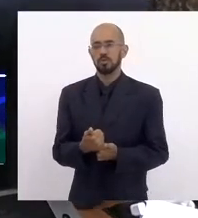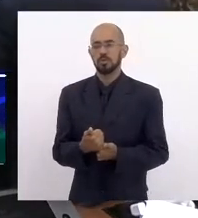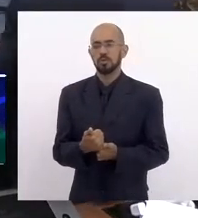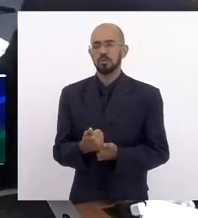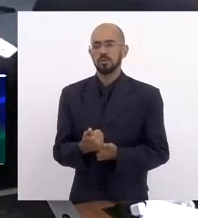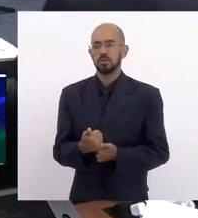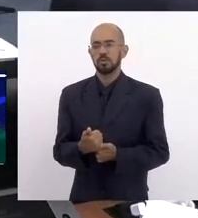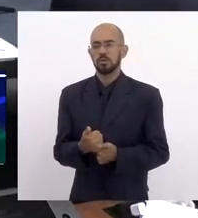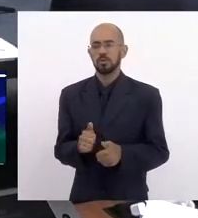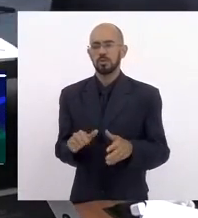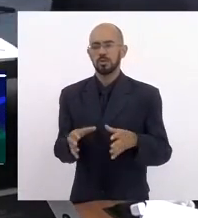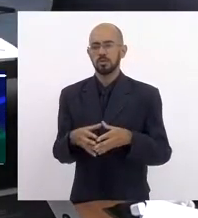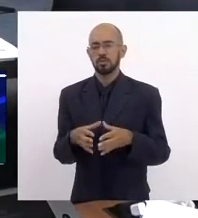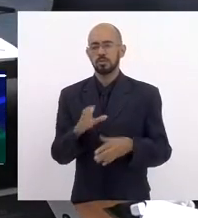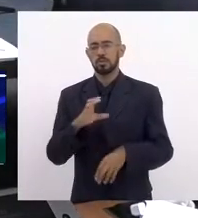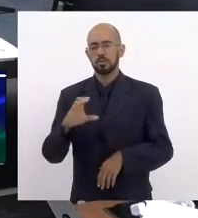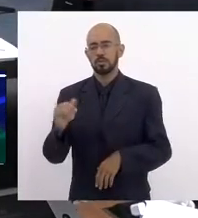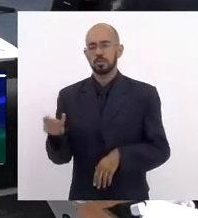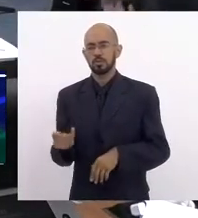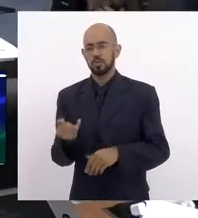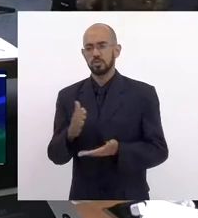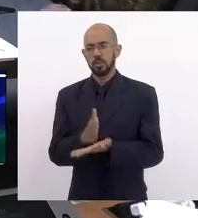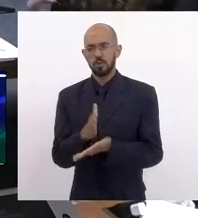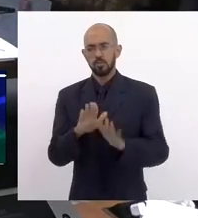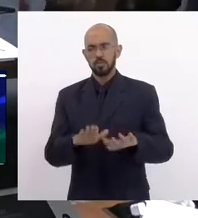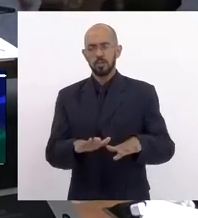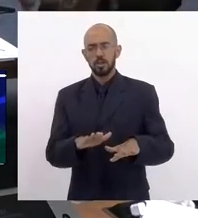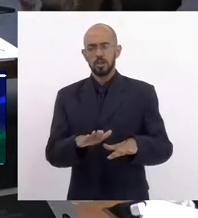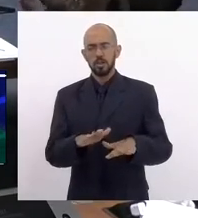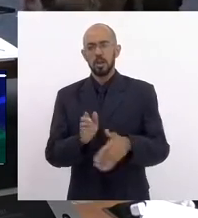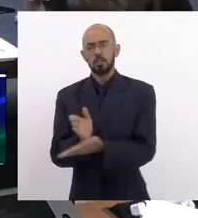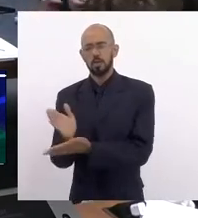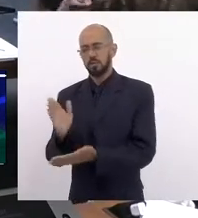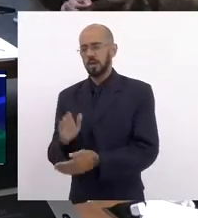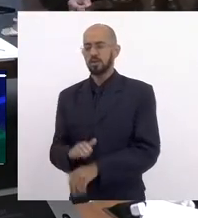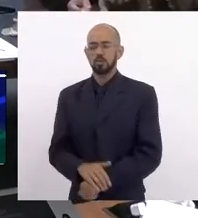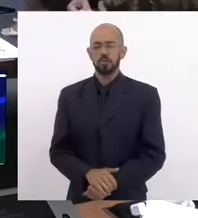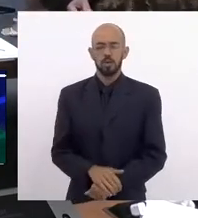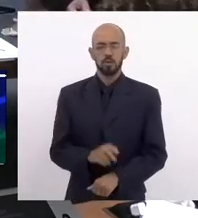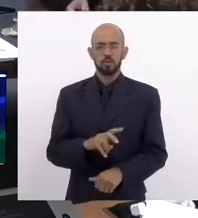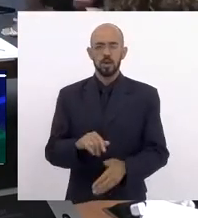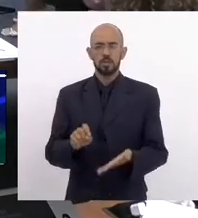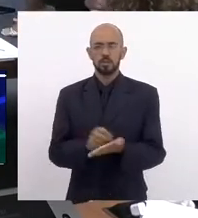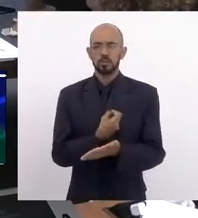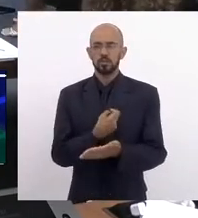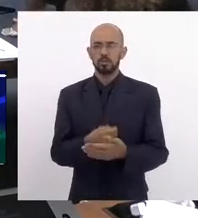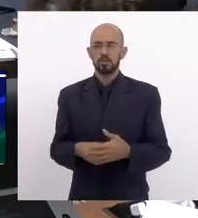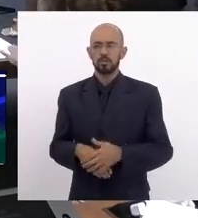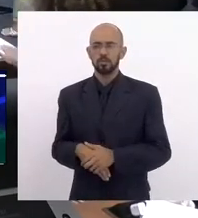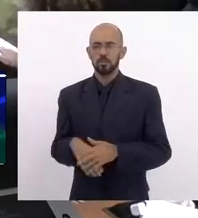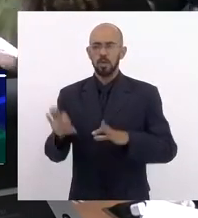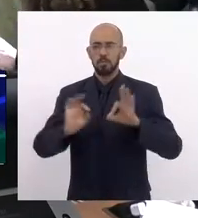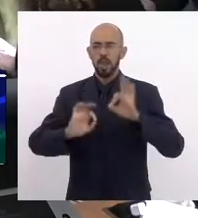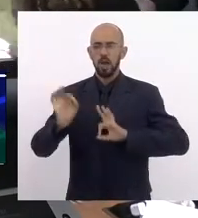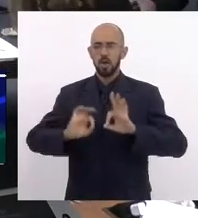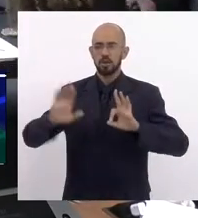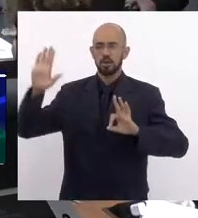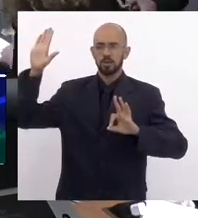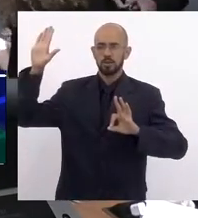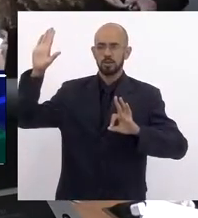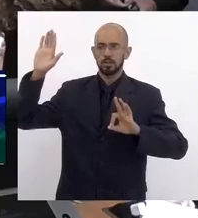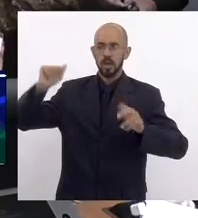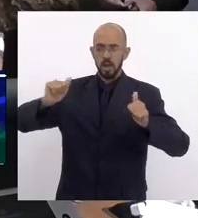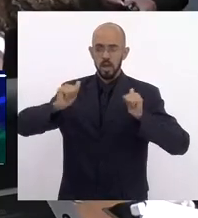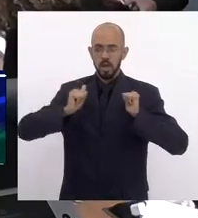substitutivo da Comissão de Constituição e Justiça. Senhores que aprovam, permaneçam como estão. Aprovado, vai autógrafo. Com pela ordem, presidente. Com voto de abstenção